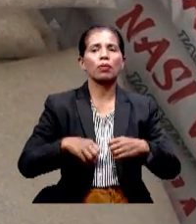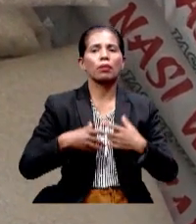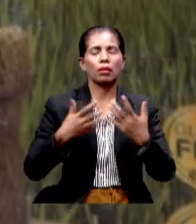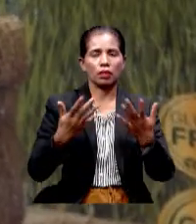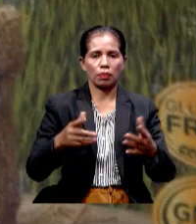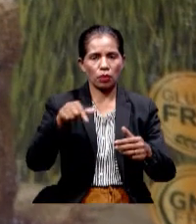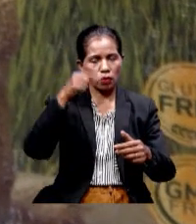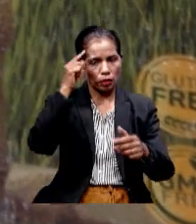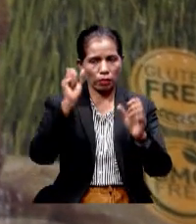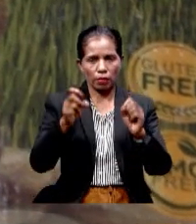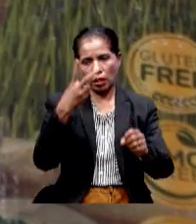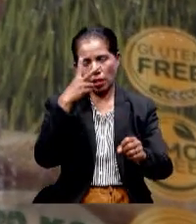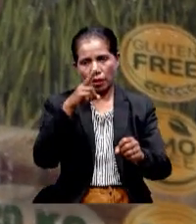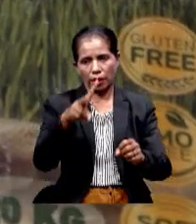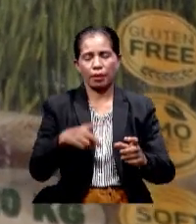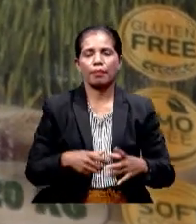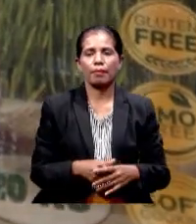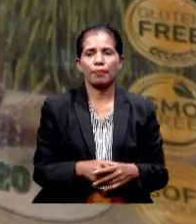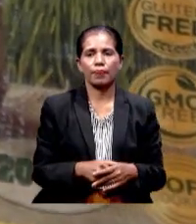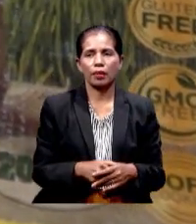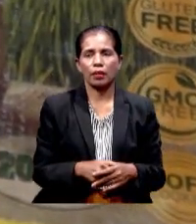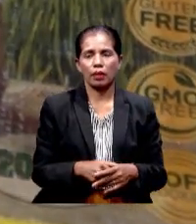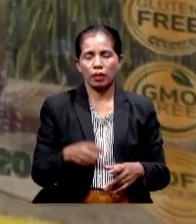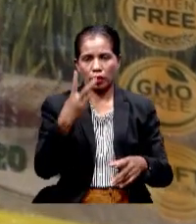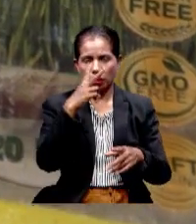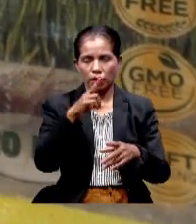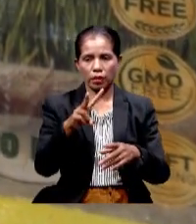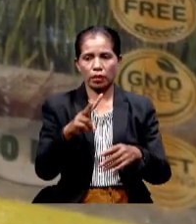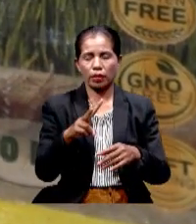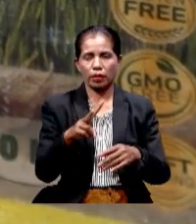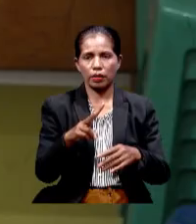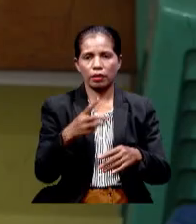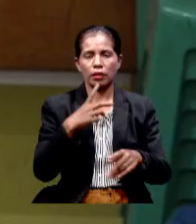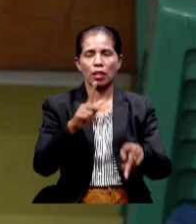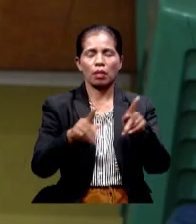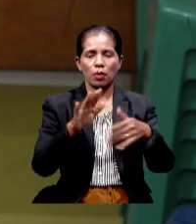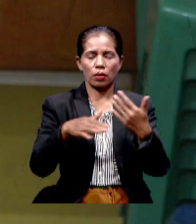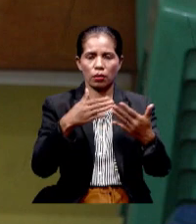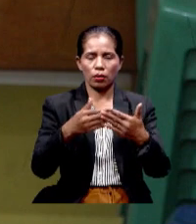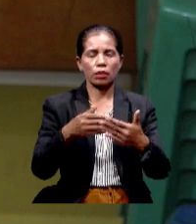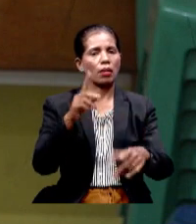bele atua. Forma subsidio nebe temporarius. Atu ita ne povo la bele